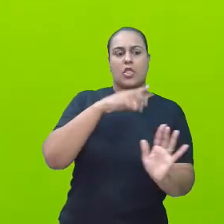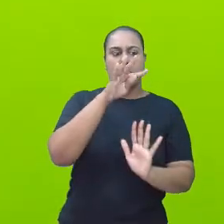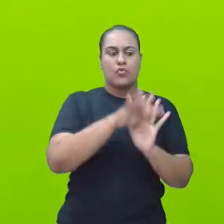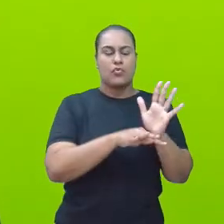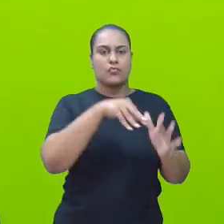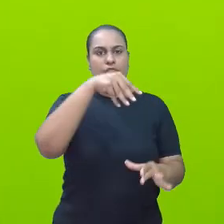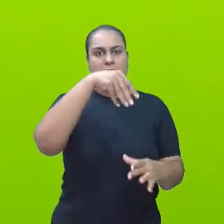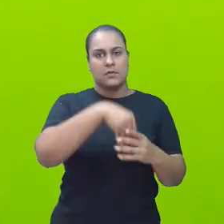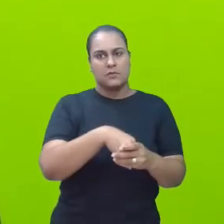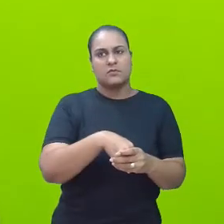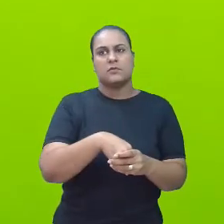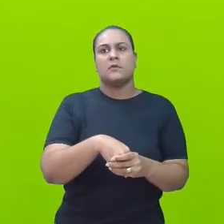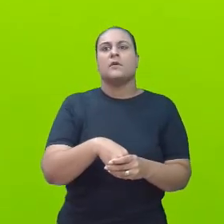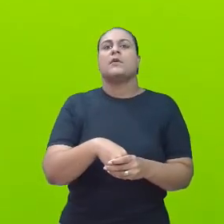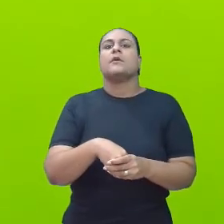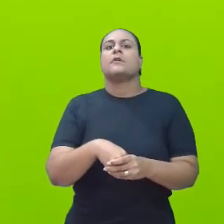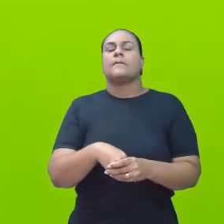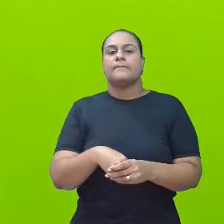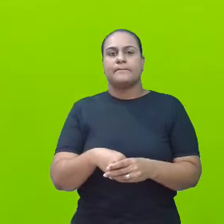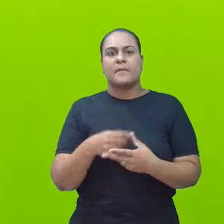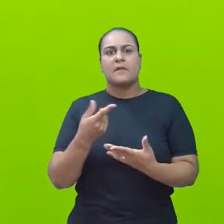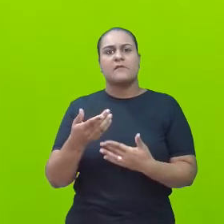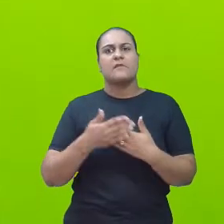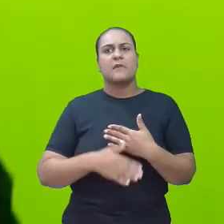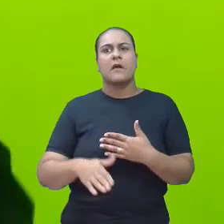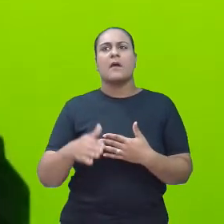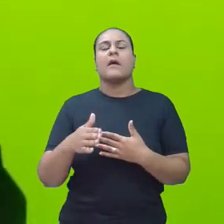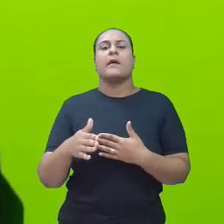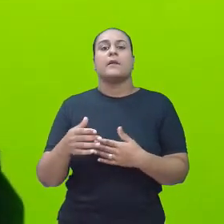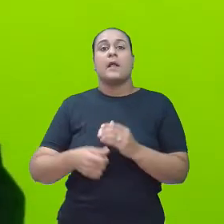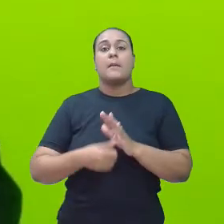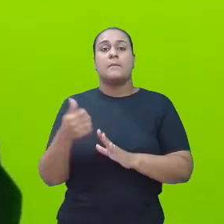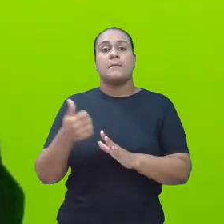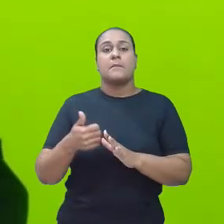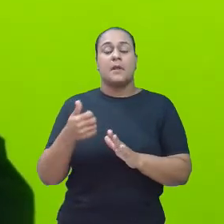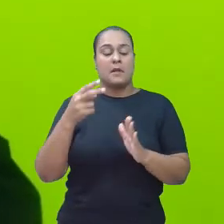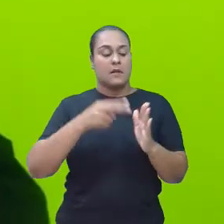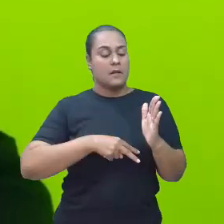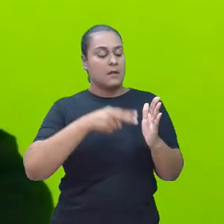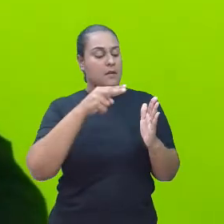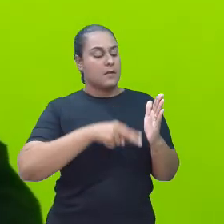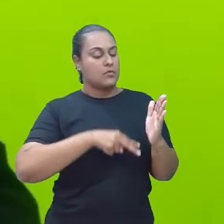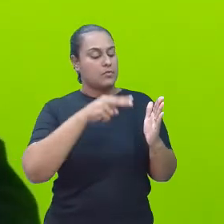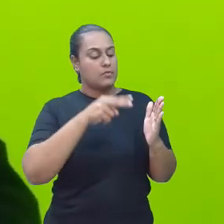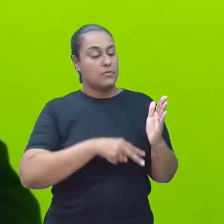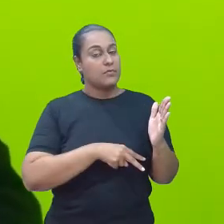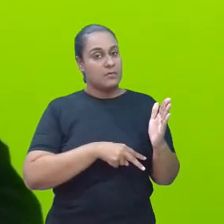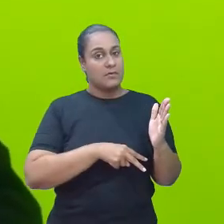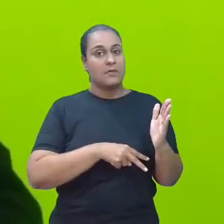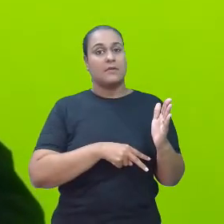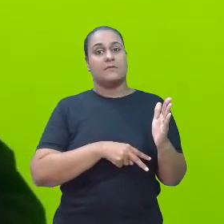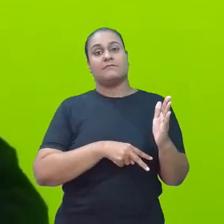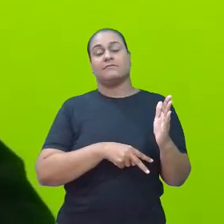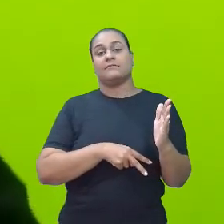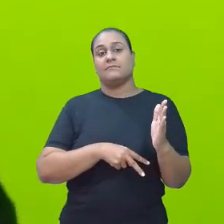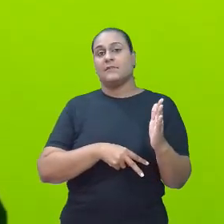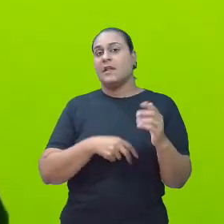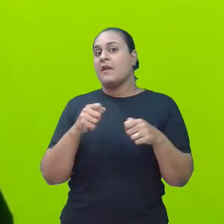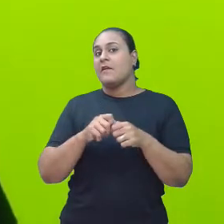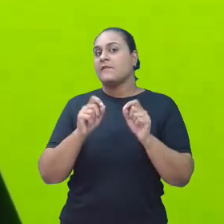Você vai, a partir do que você da primeira leitura, da leitura branca, né, você vai